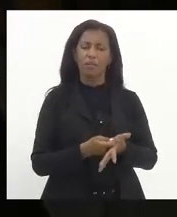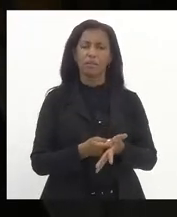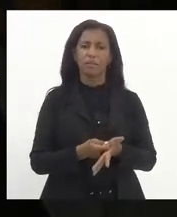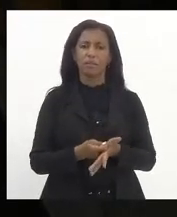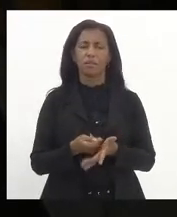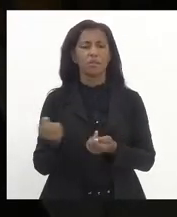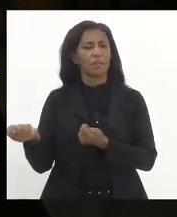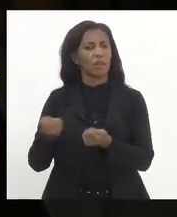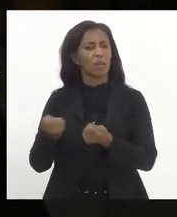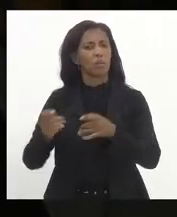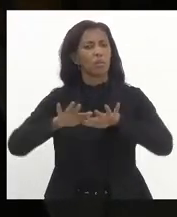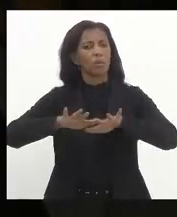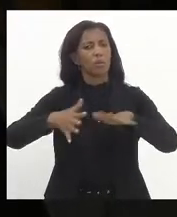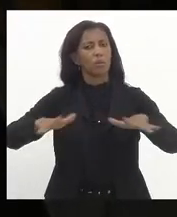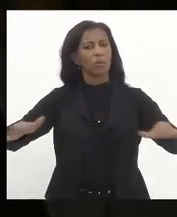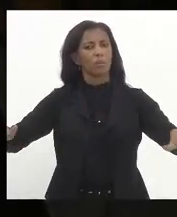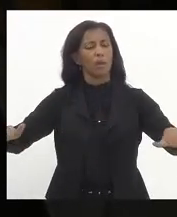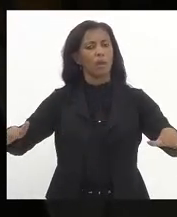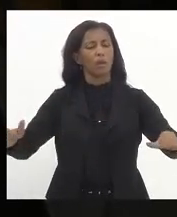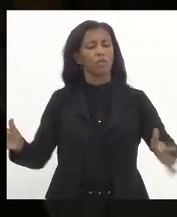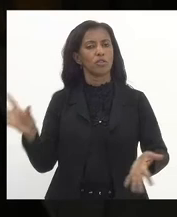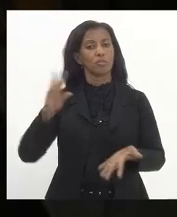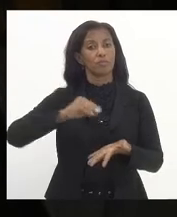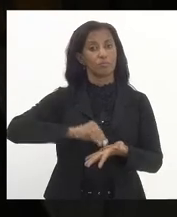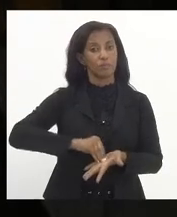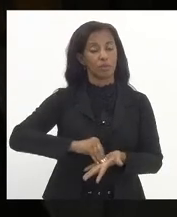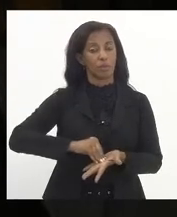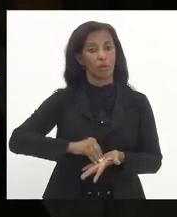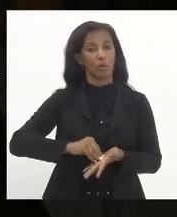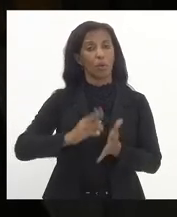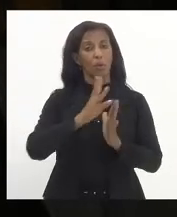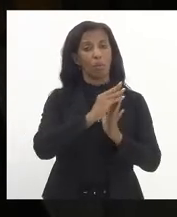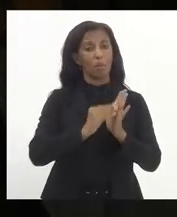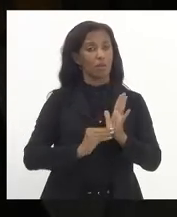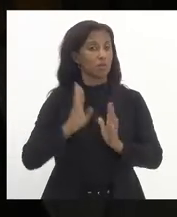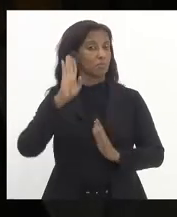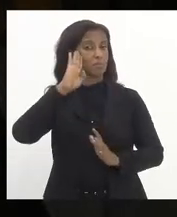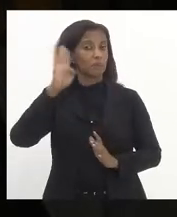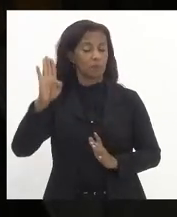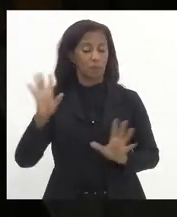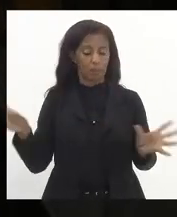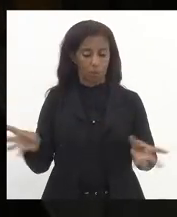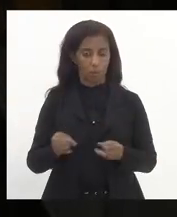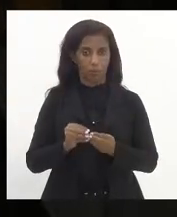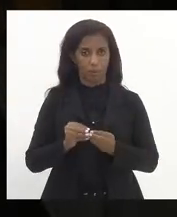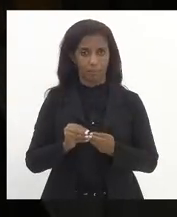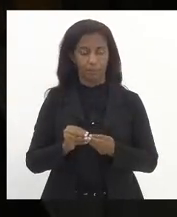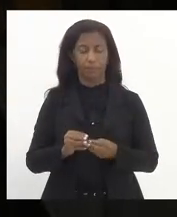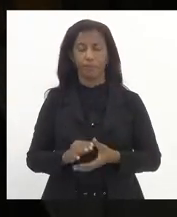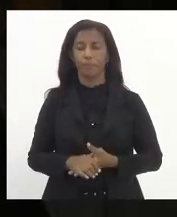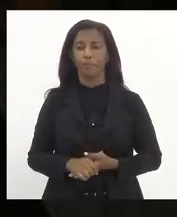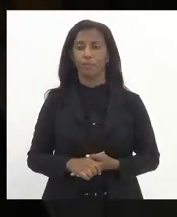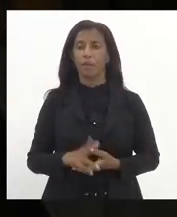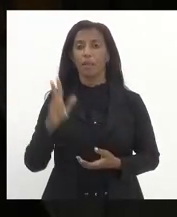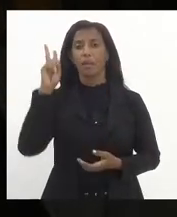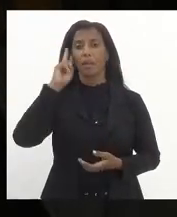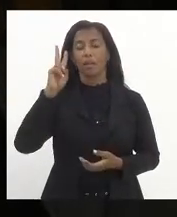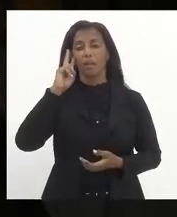garantir que a economia do mar esteja colocada como uma das agendas protagonistas. E aí, para concluir, eu